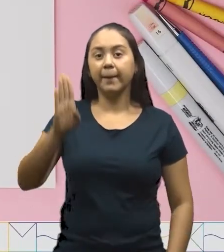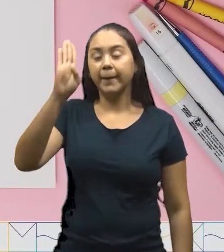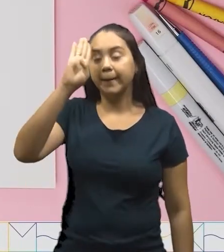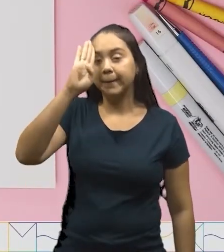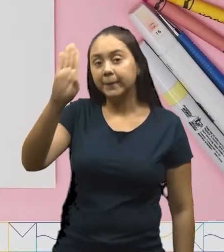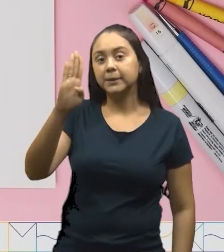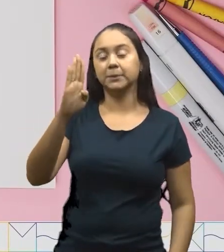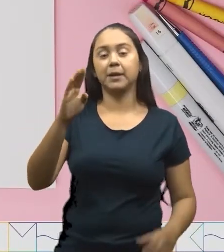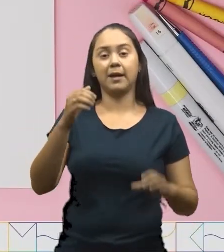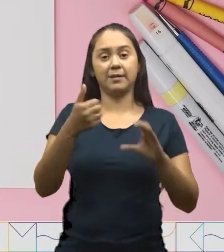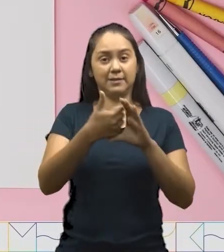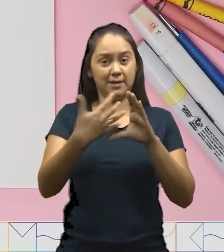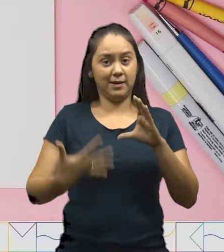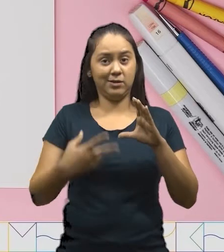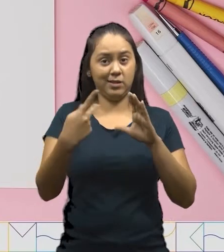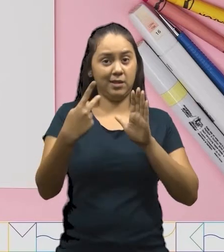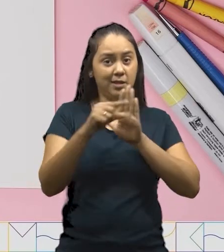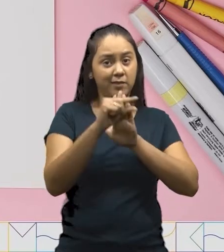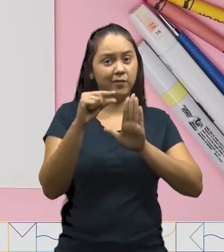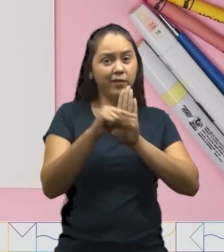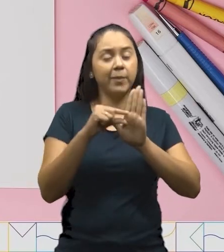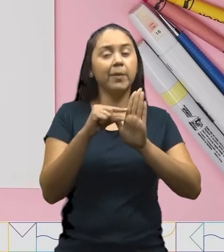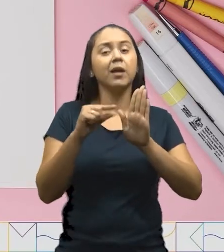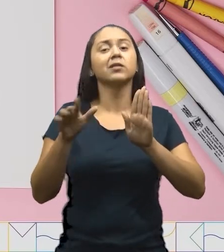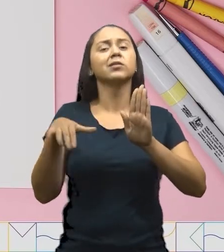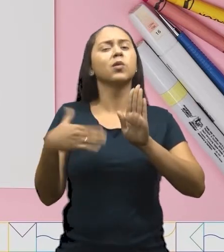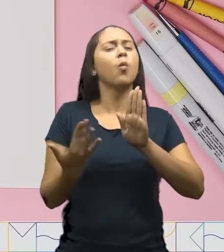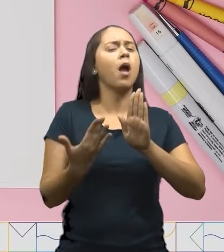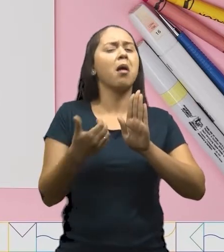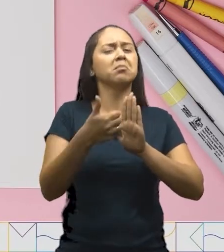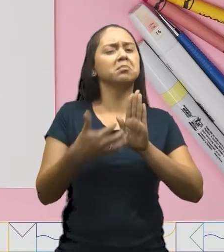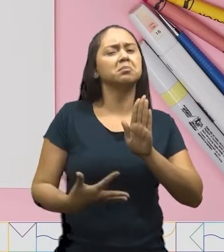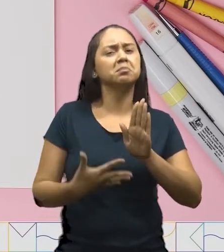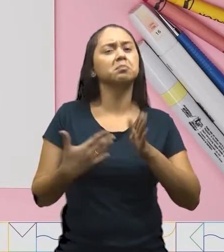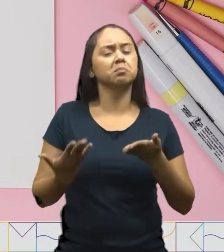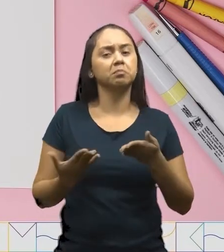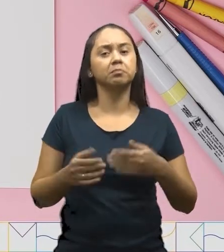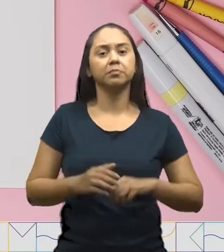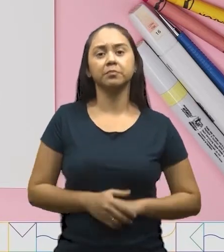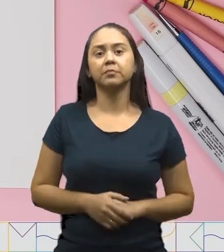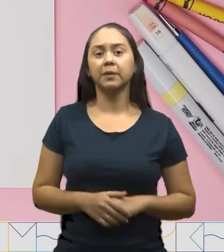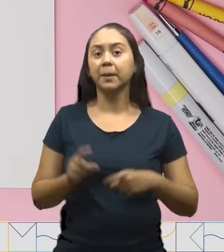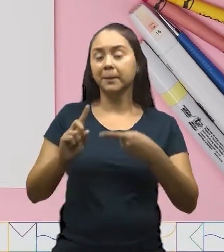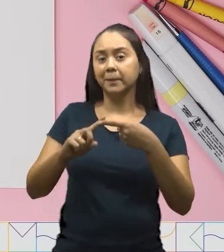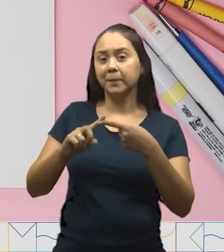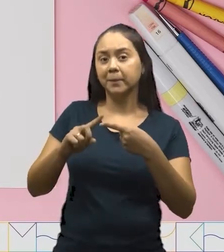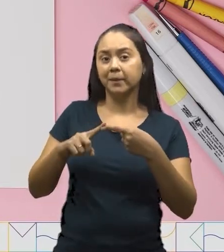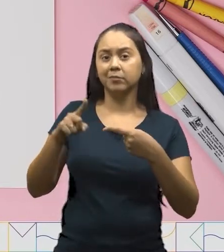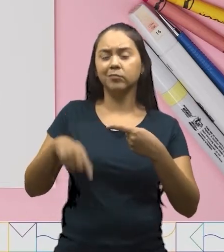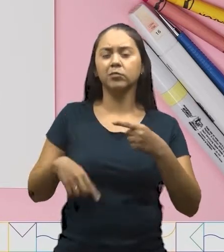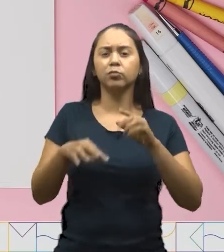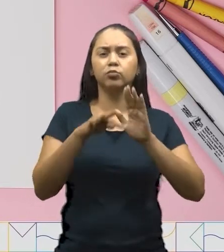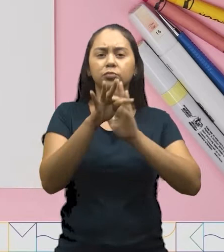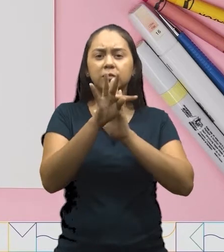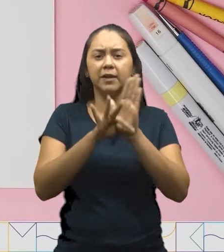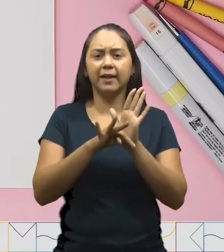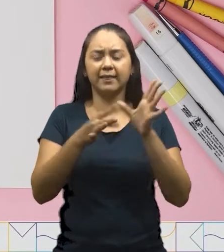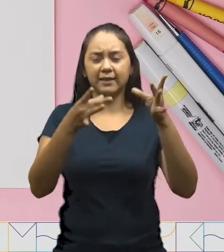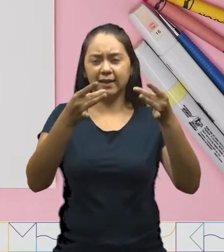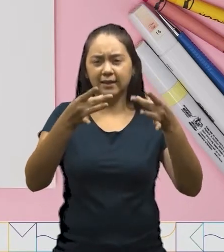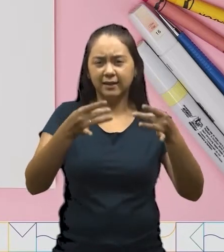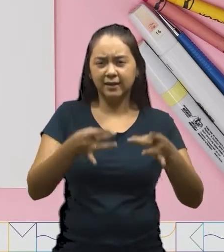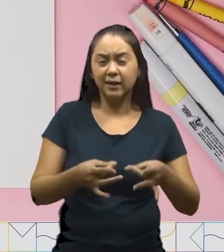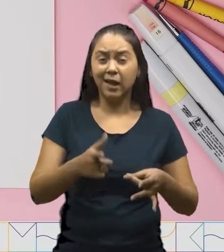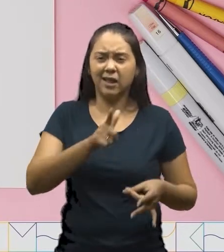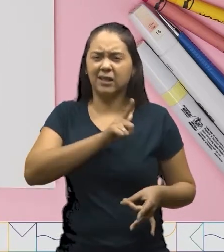principais características do verbete, podemos destacar as seguintes. É um texto descritivo e